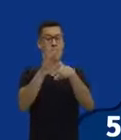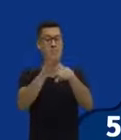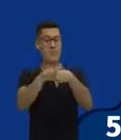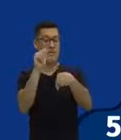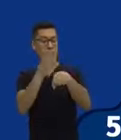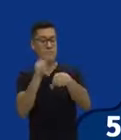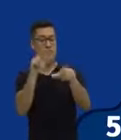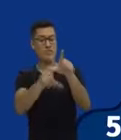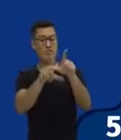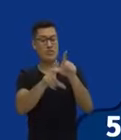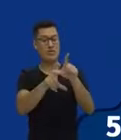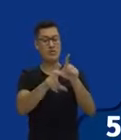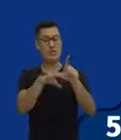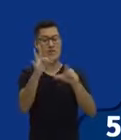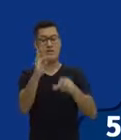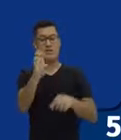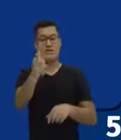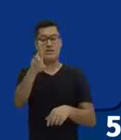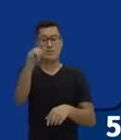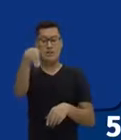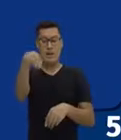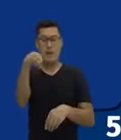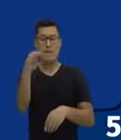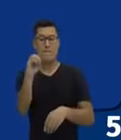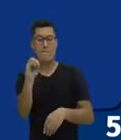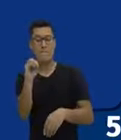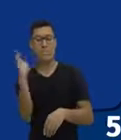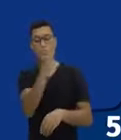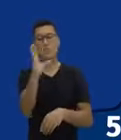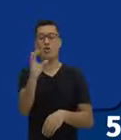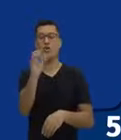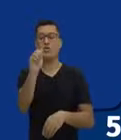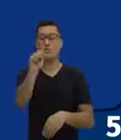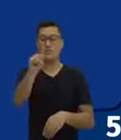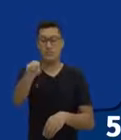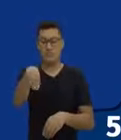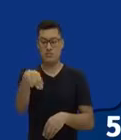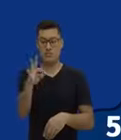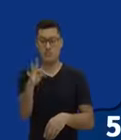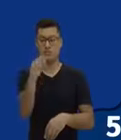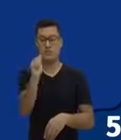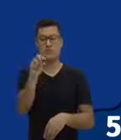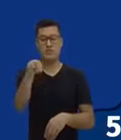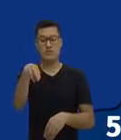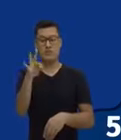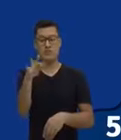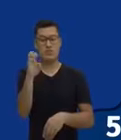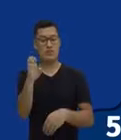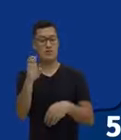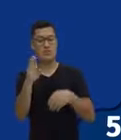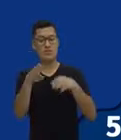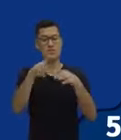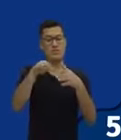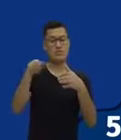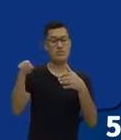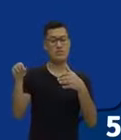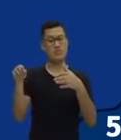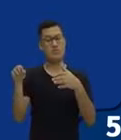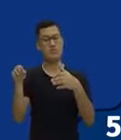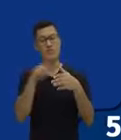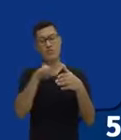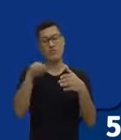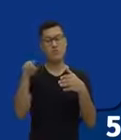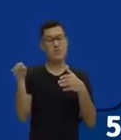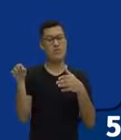termo constante. E aí o Fernando vai me ajudar explicando aí para os nossos alunos o que seria uma coisa constante. Né? No caso, constante,